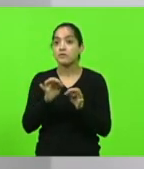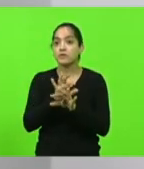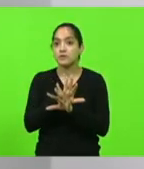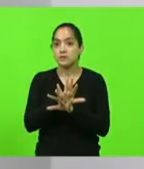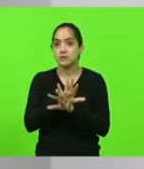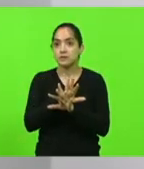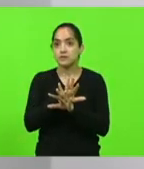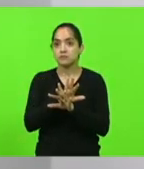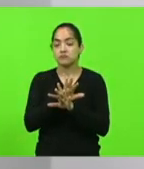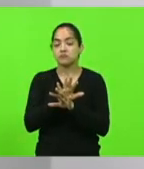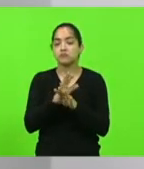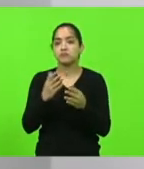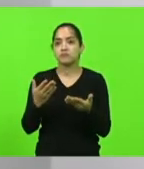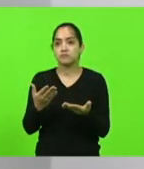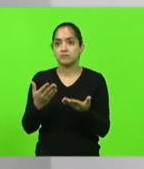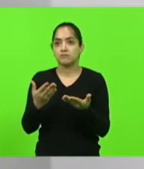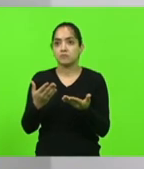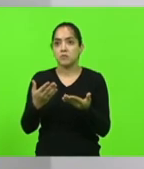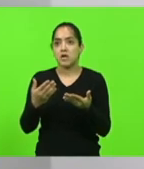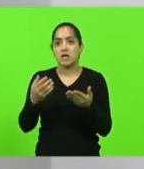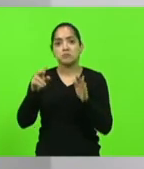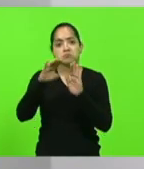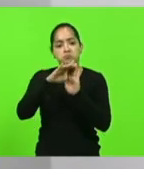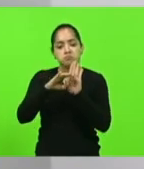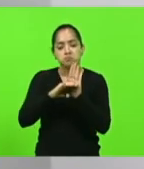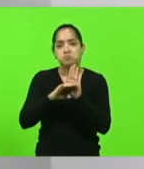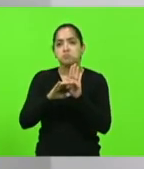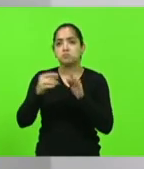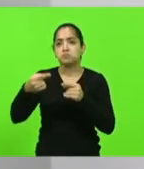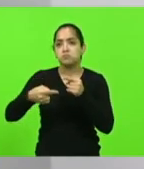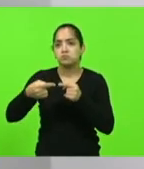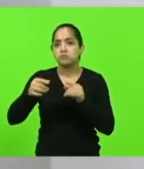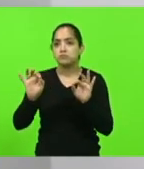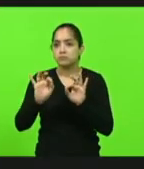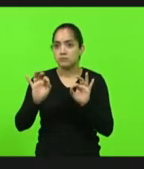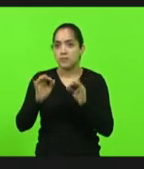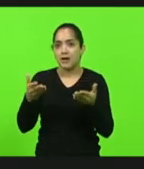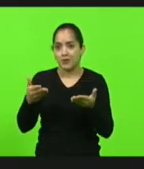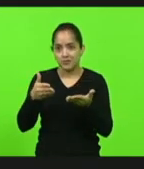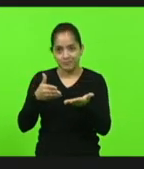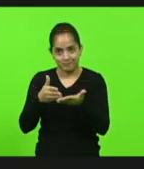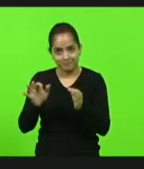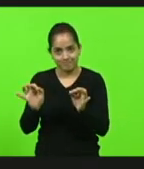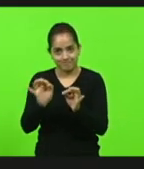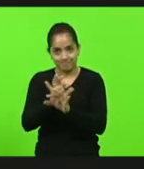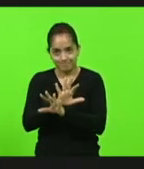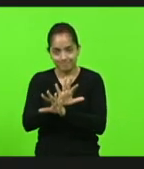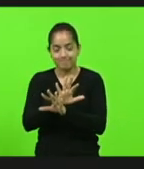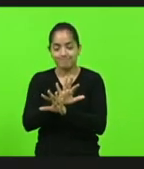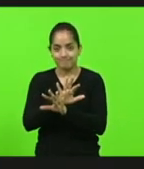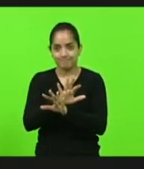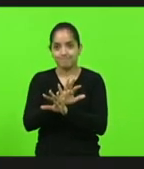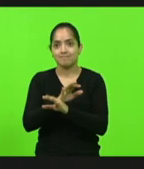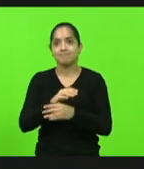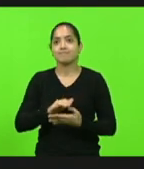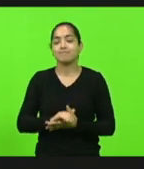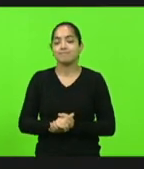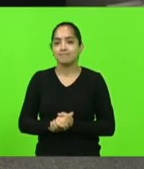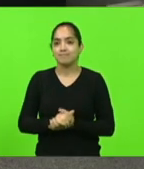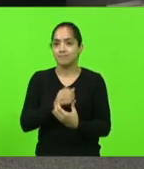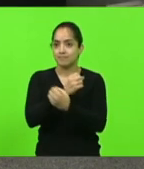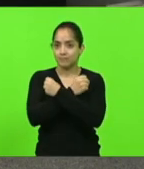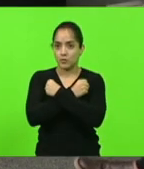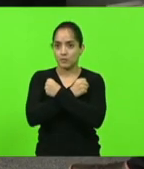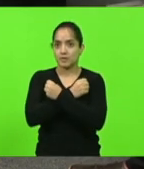não havendo mais assuntos a tratar declaro encerrada a presente reunião um